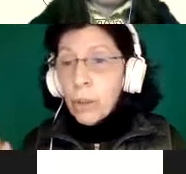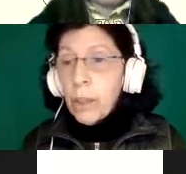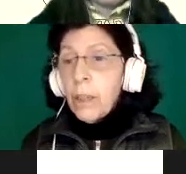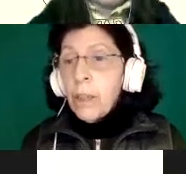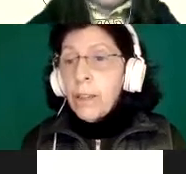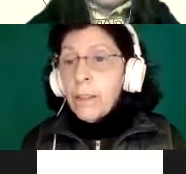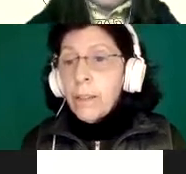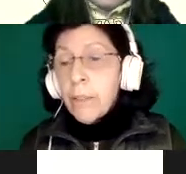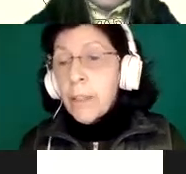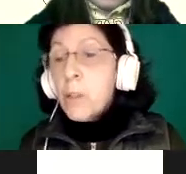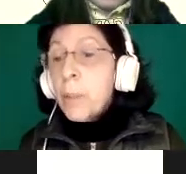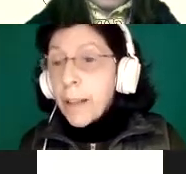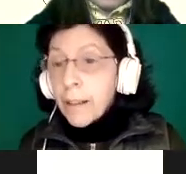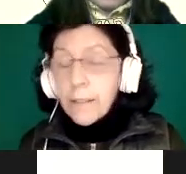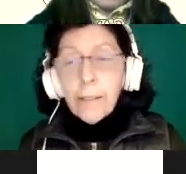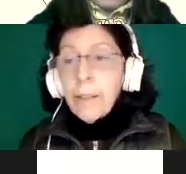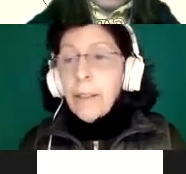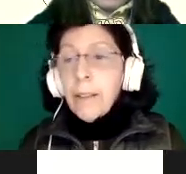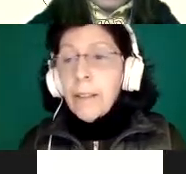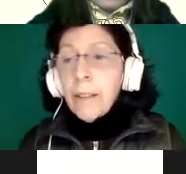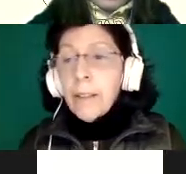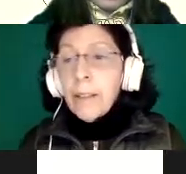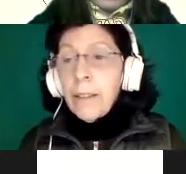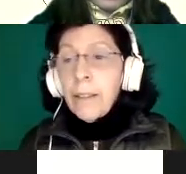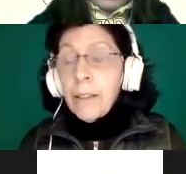muito, enfim, inspirada